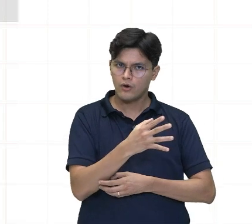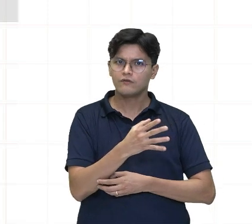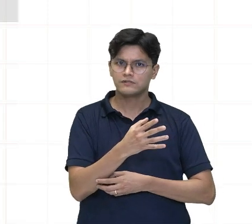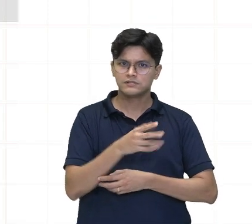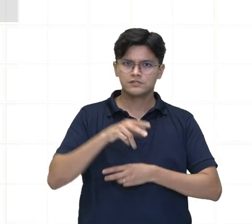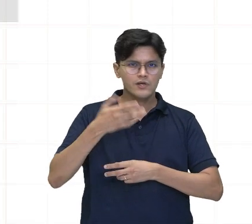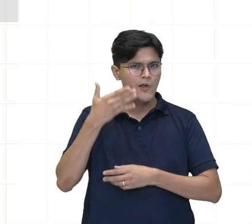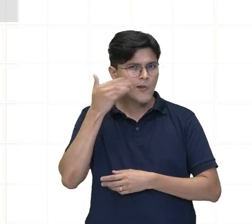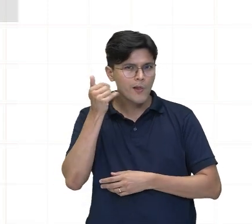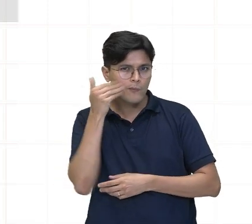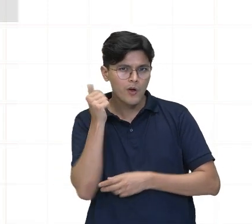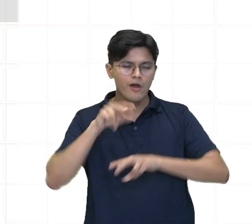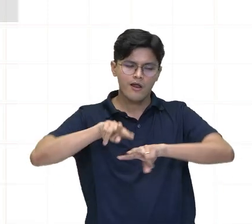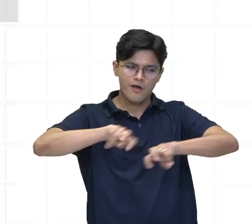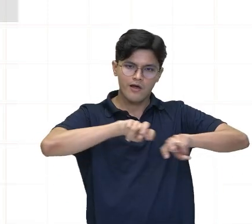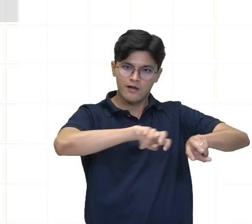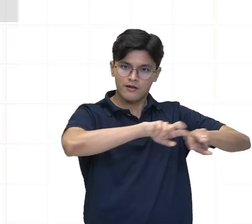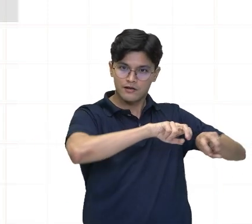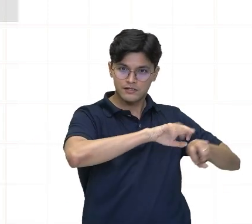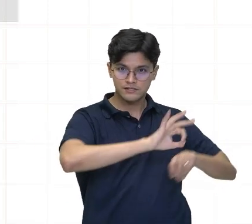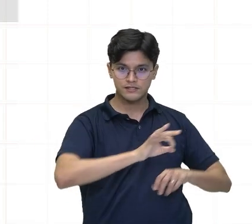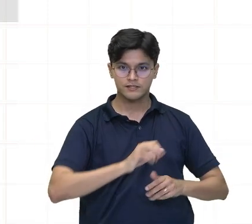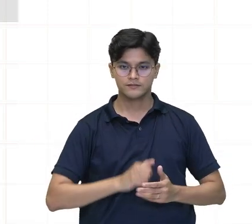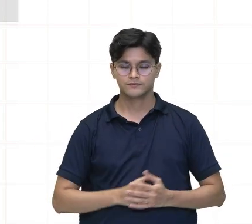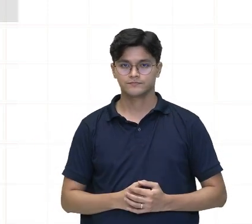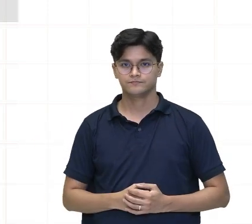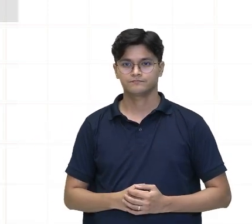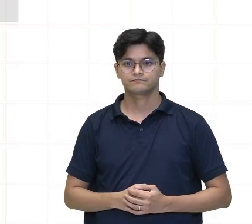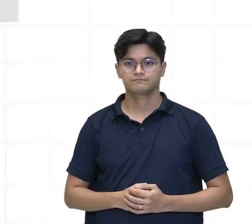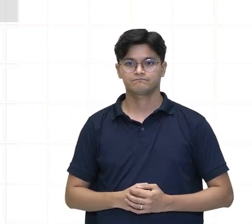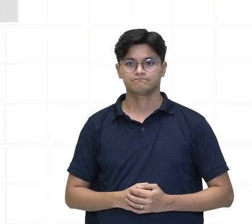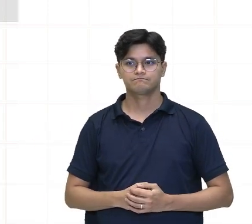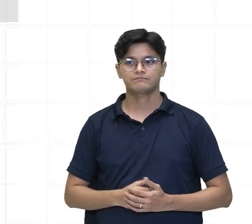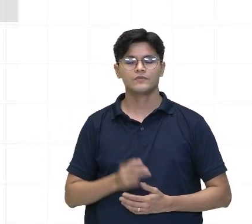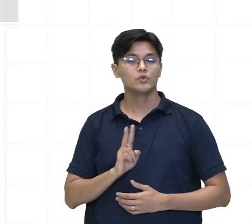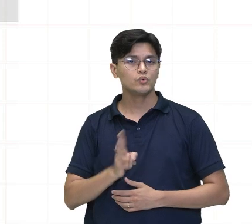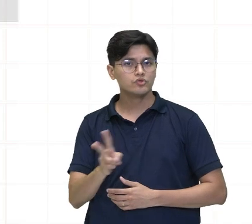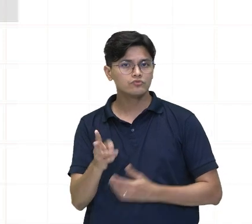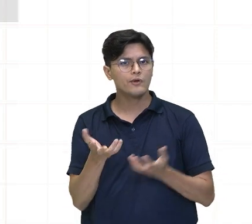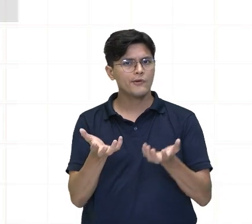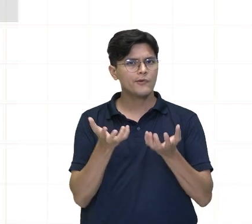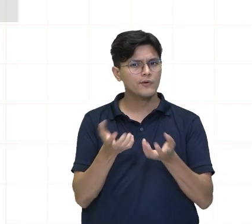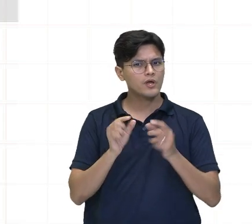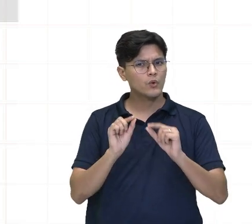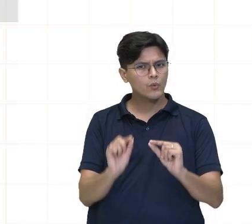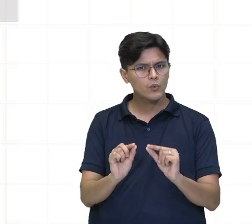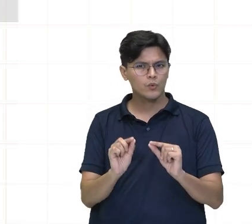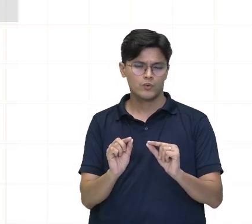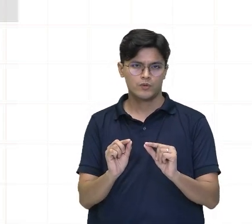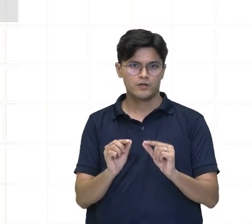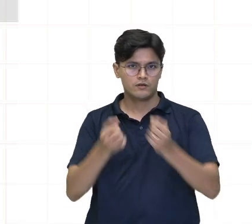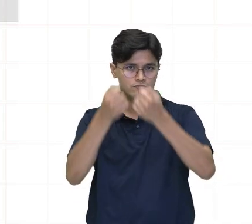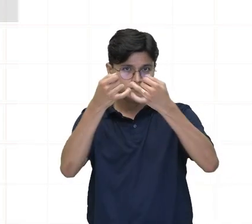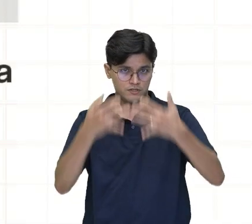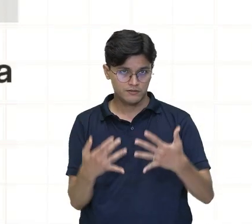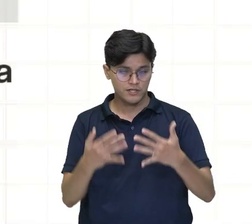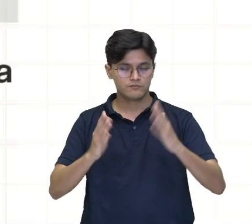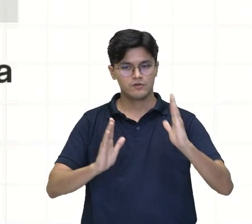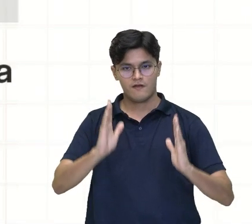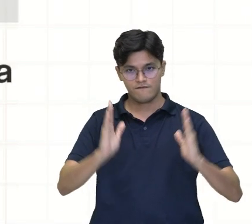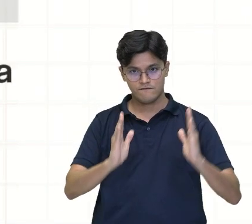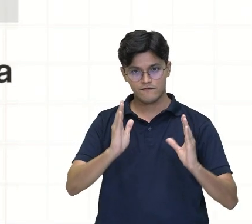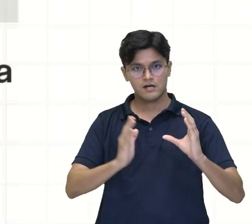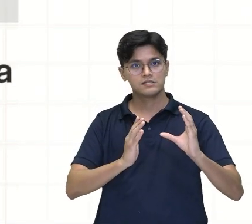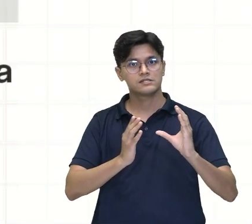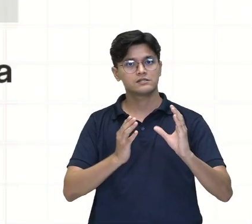para vocês que essa fase do capitalismo, essa fase comercial do